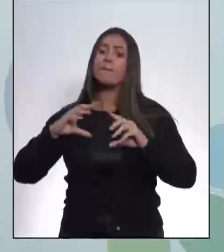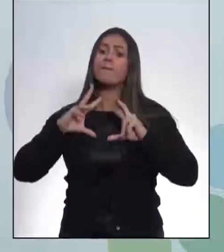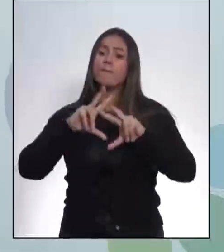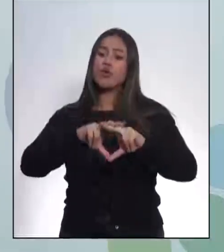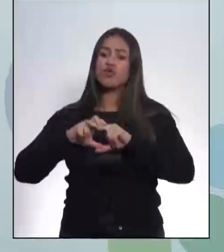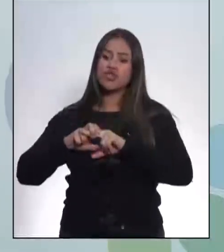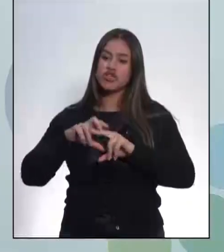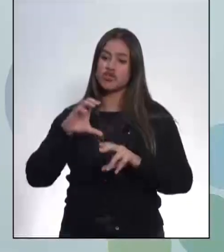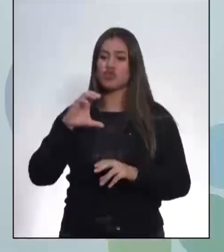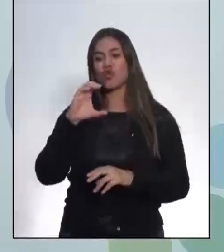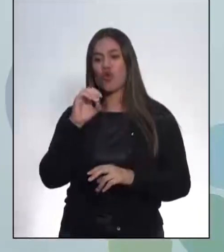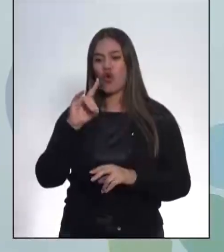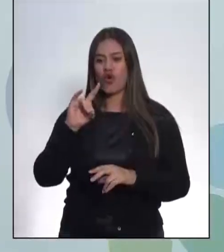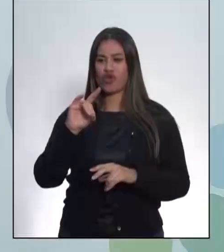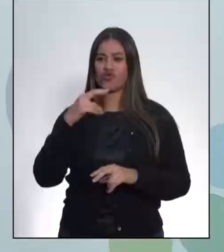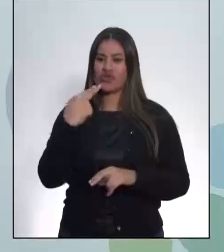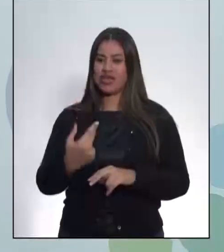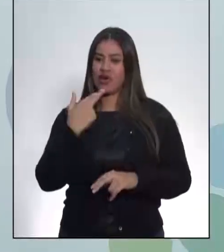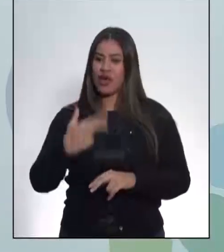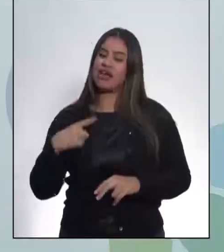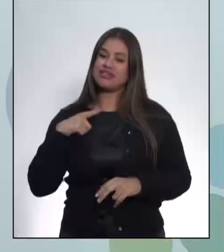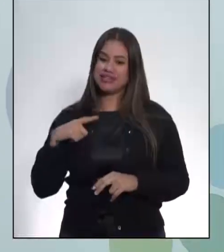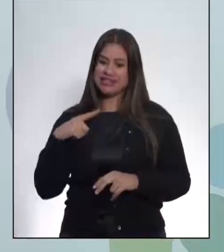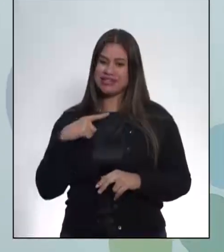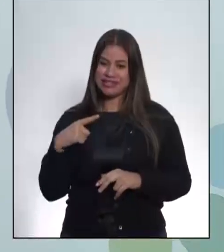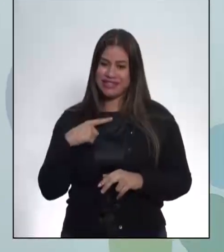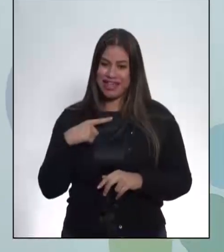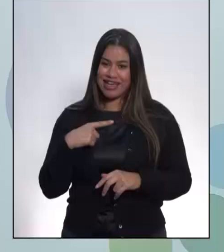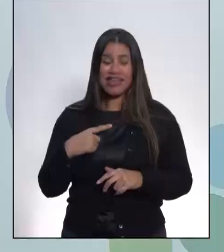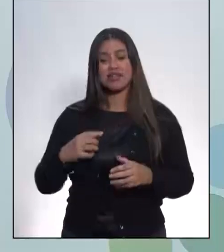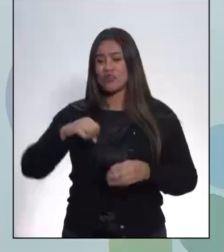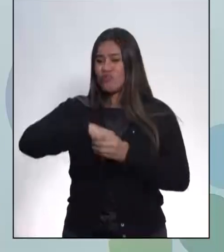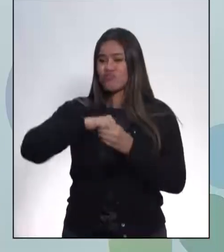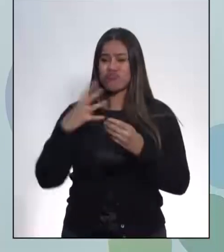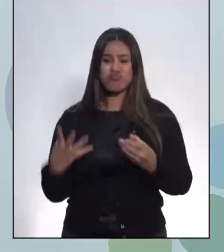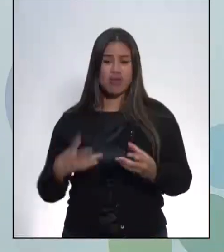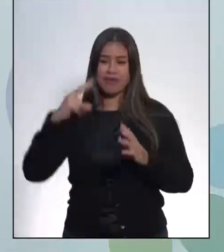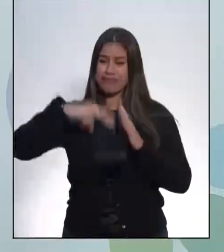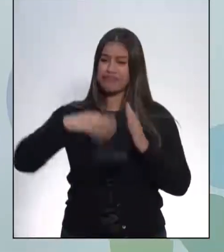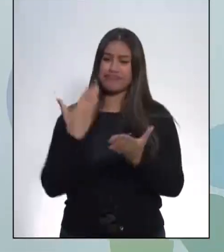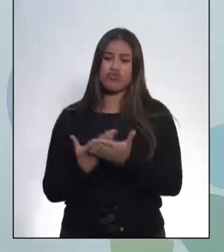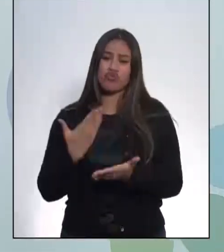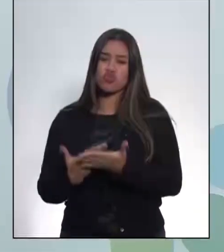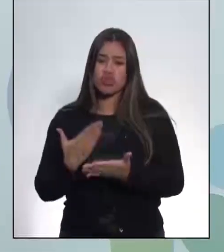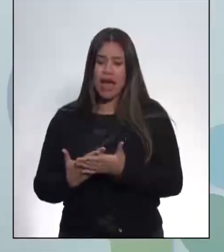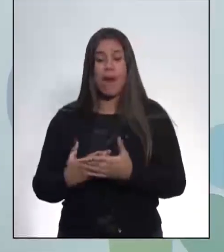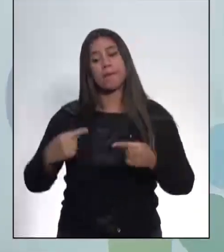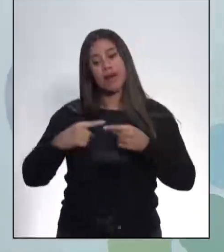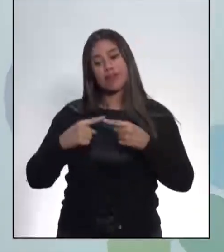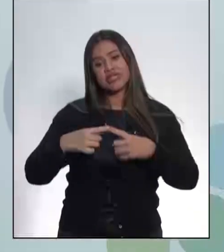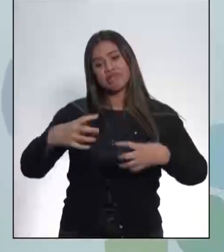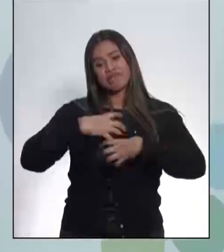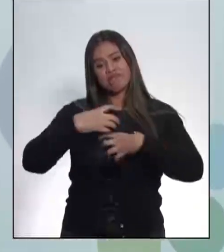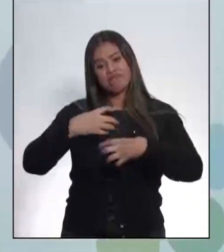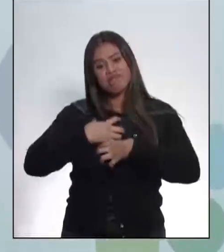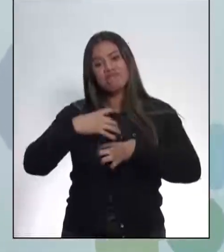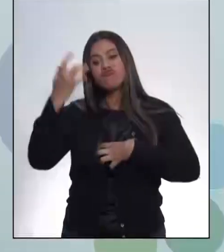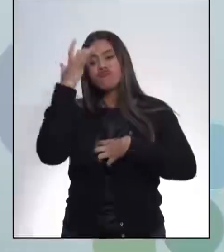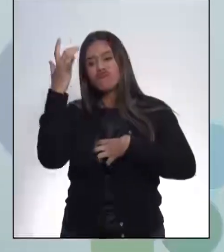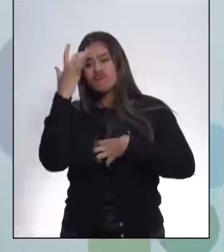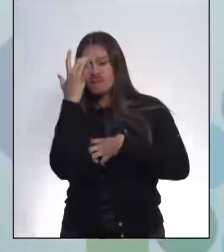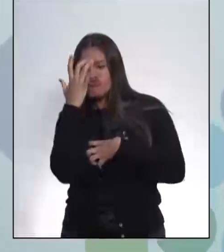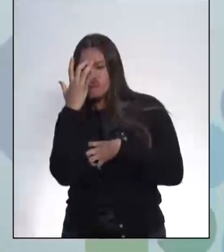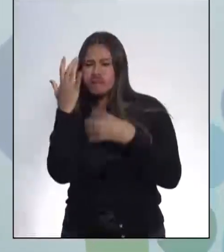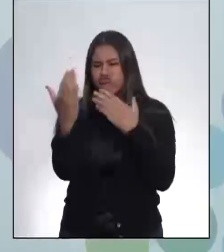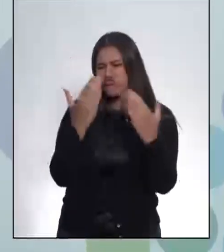linguagens, não é uma prova de português. Você vê que então, tem muito conteúdo para você estudar, mas é muito mais uma questão de intuição, de maturidade, de intuição,